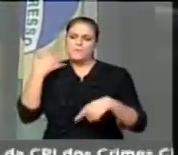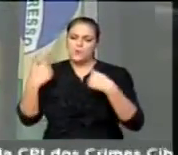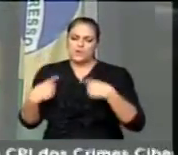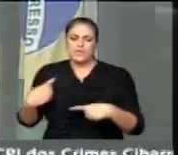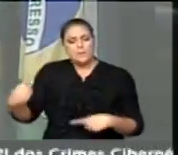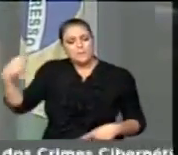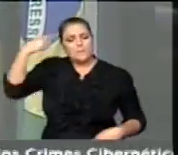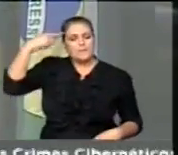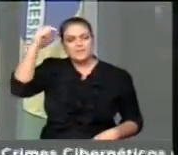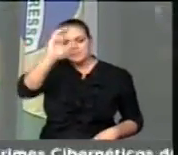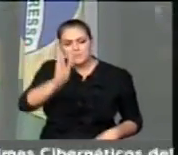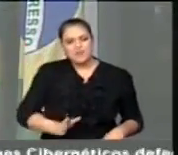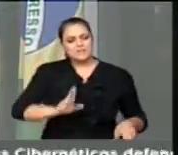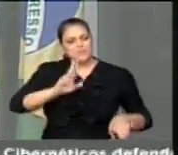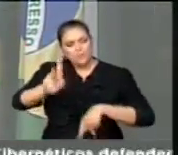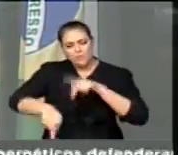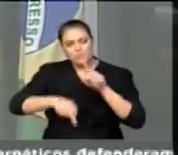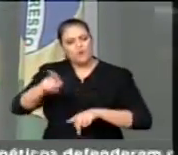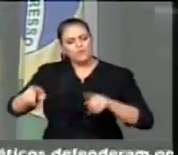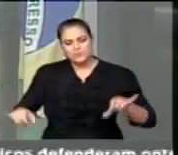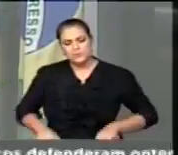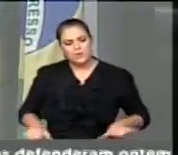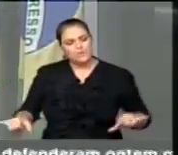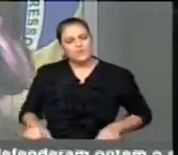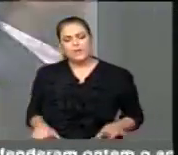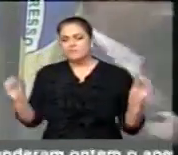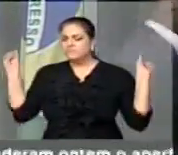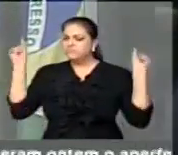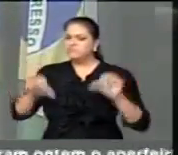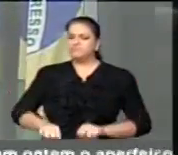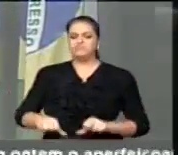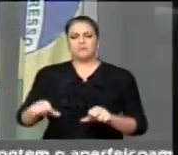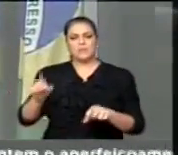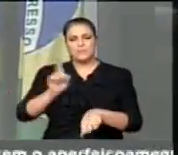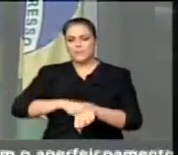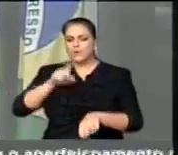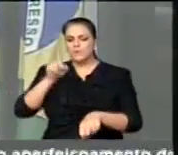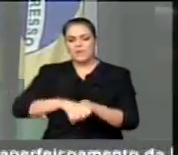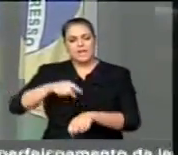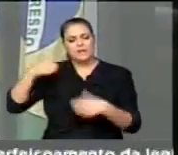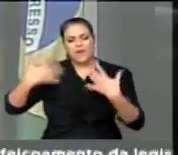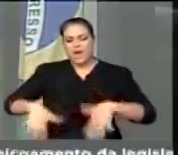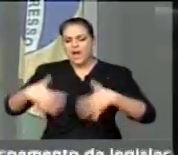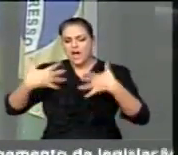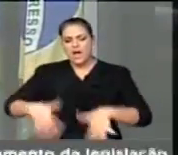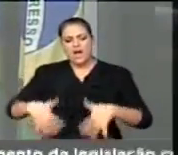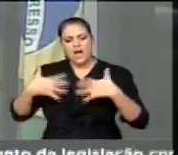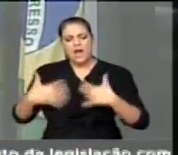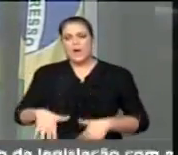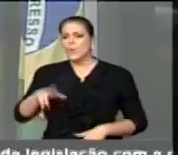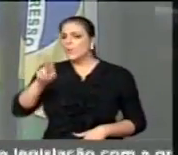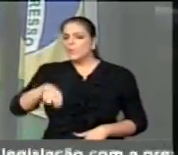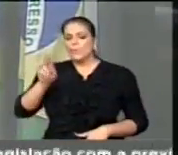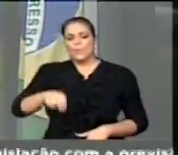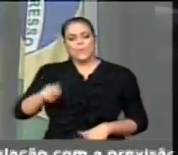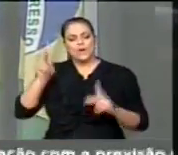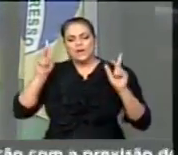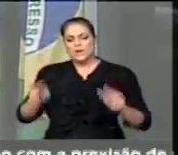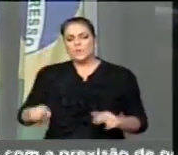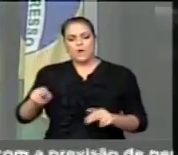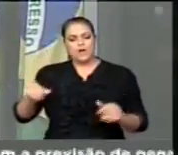na situação do povo brasileiro, que está calamitosa. O povo está passando por momentos impressionantes de